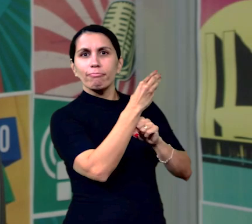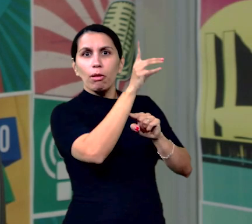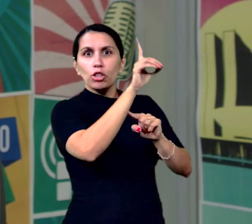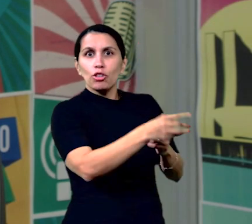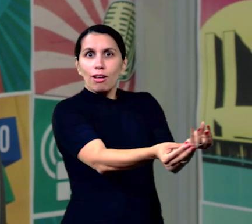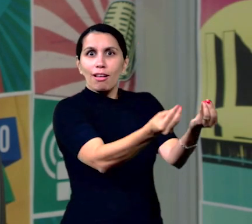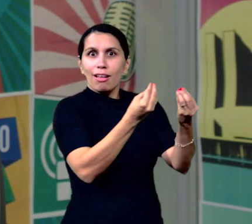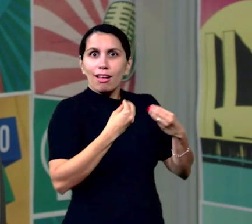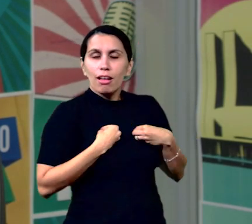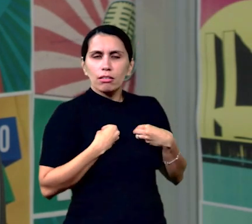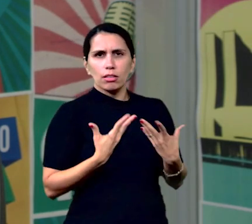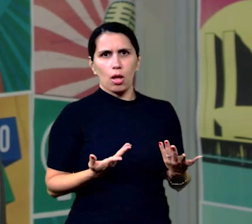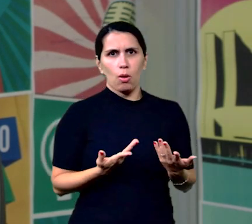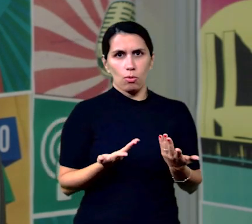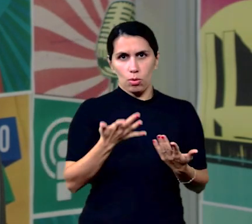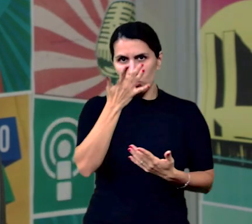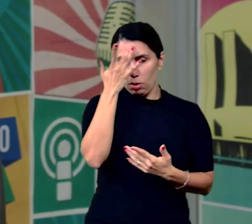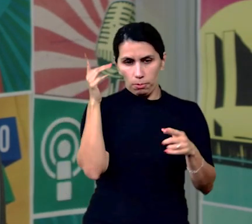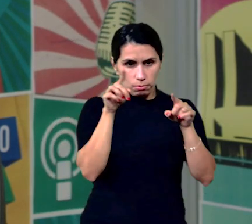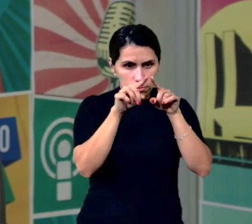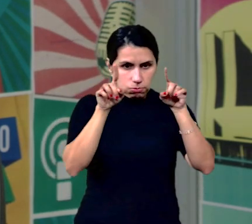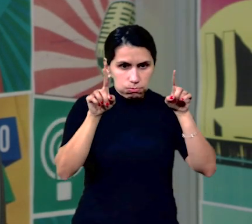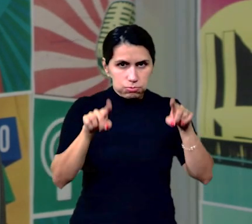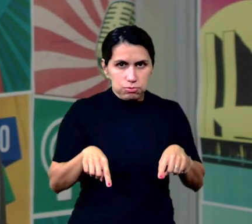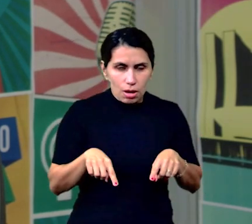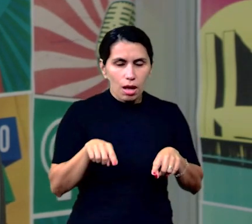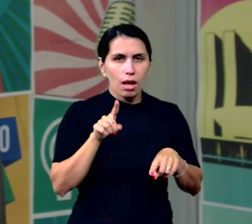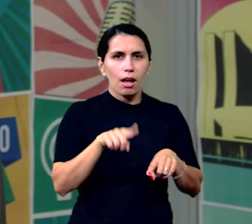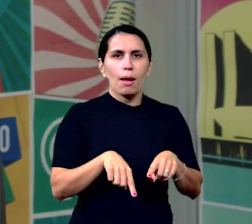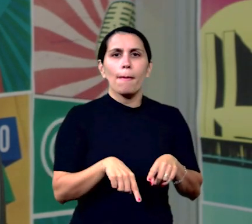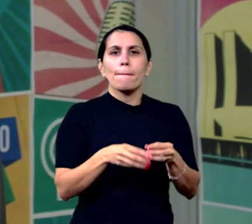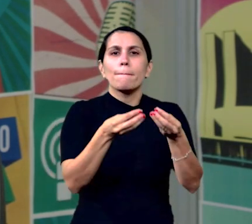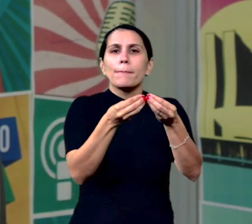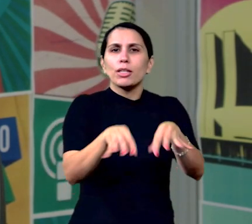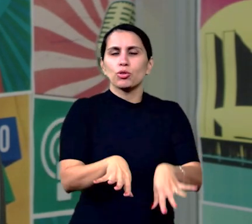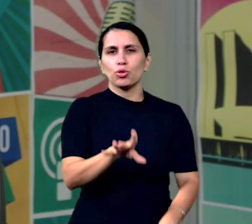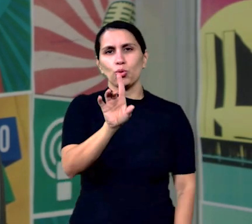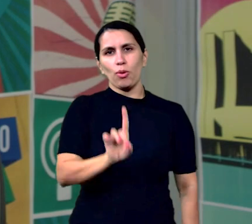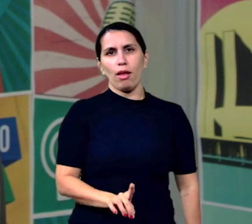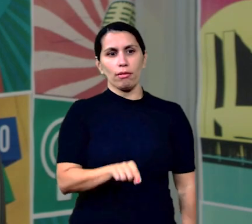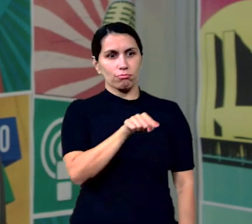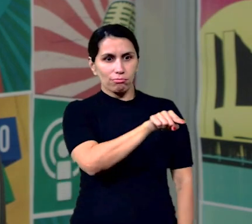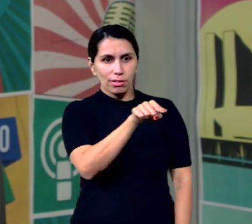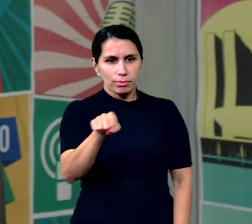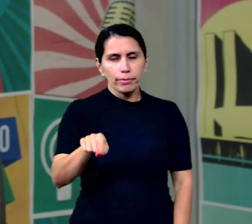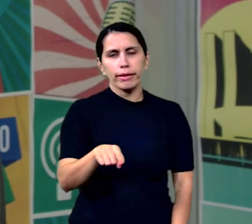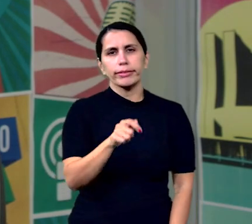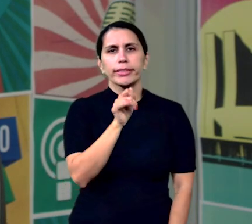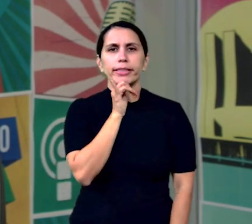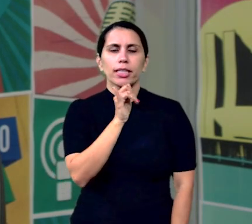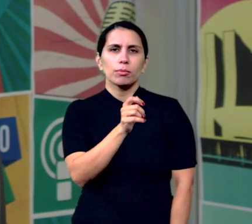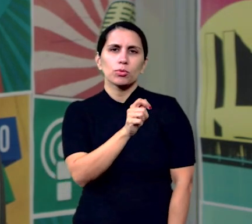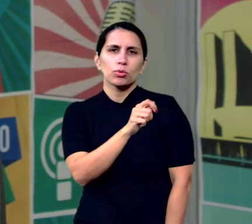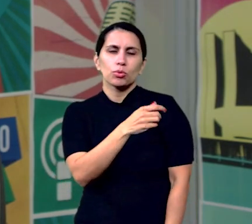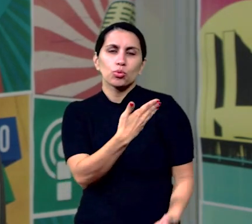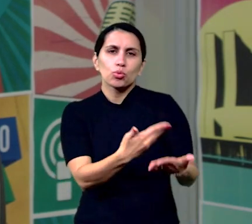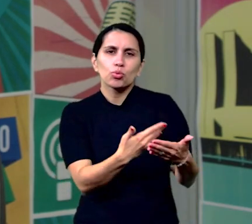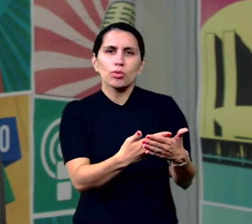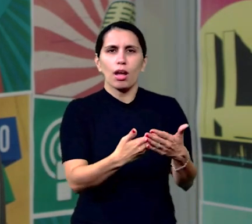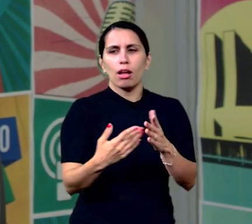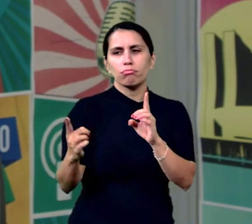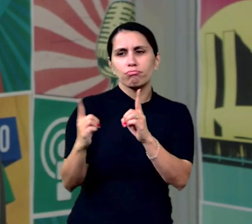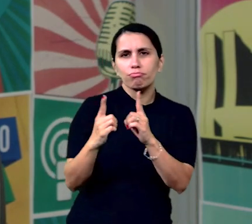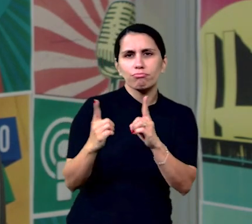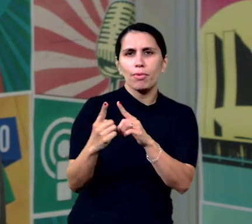quando um agente público fere os direitos de outra pessoa que está ali para estudar ou para receber um atendimento